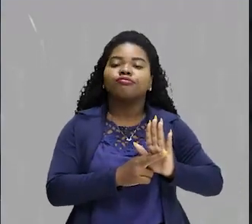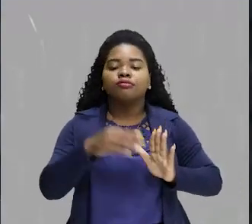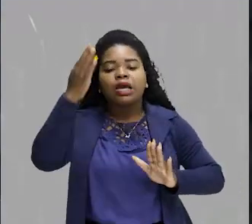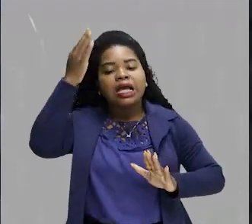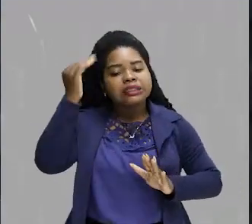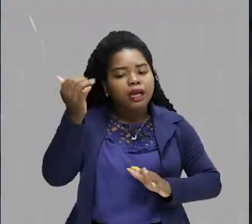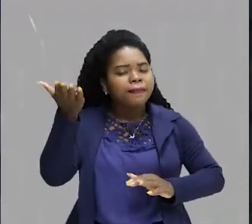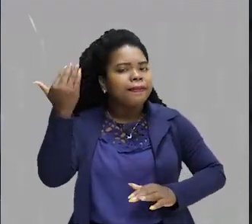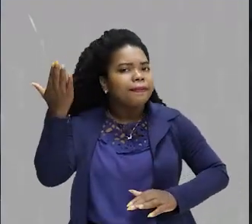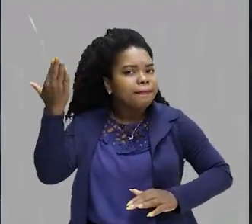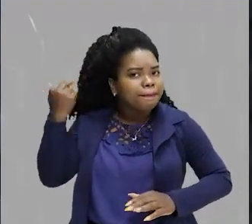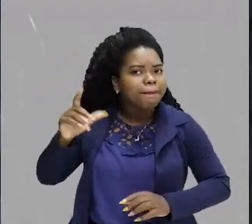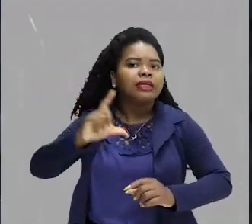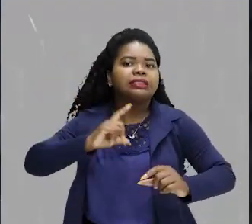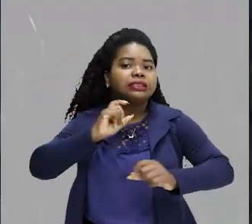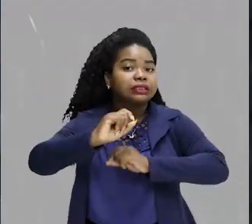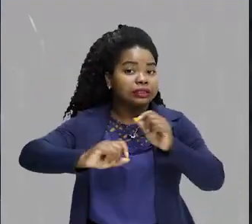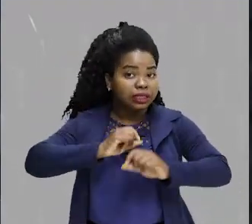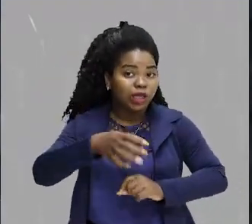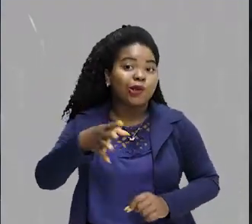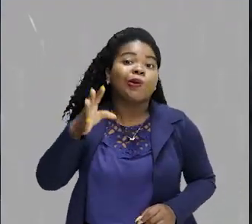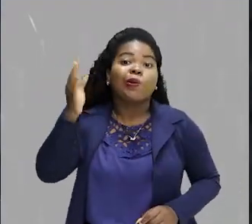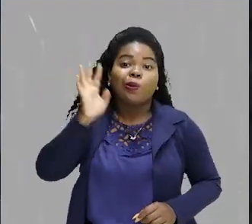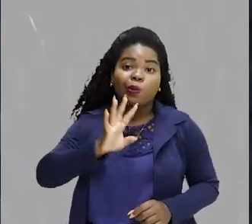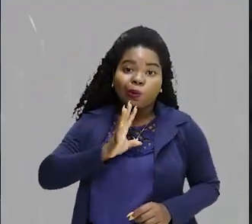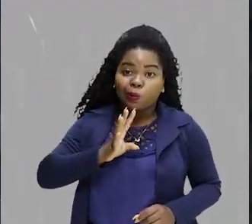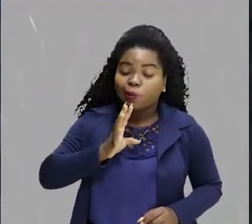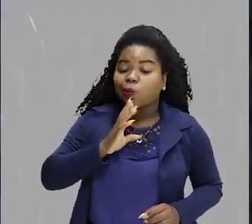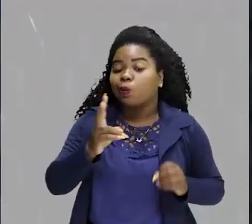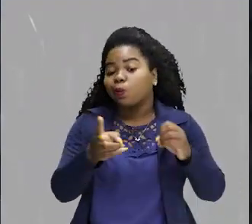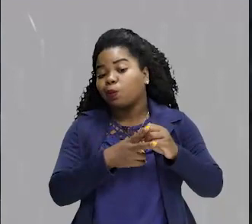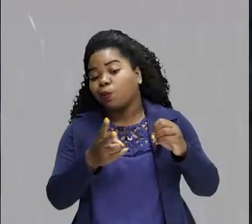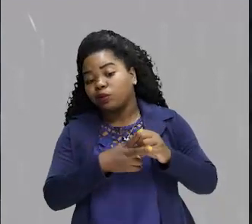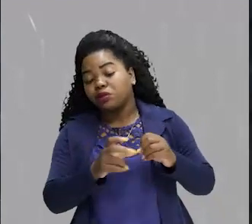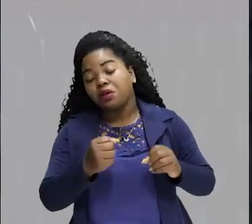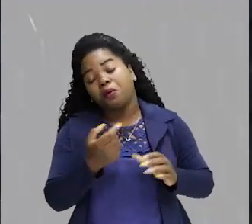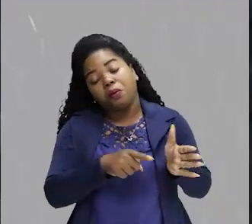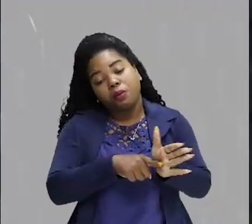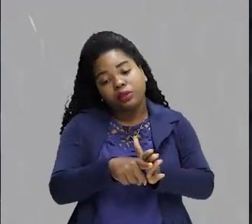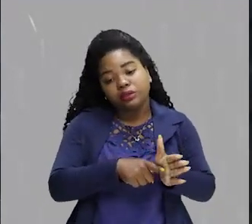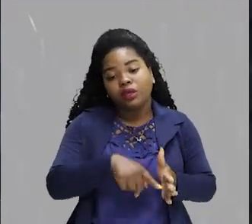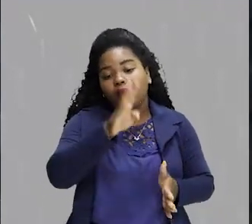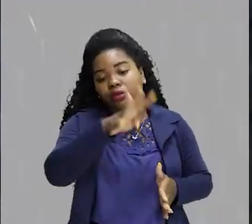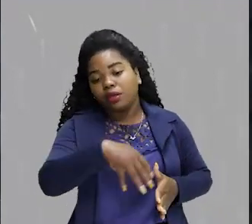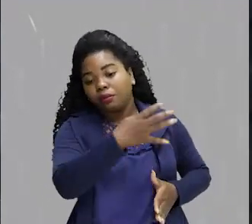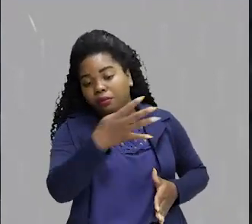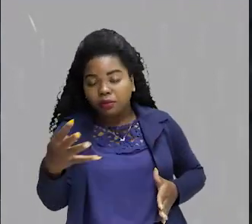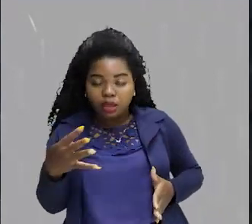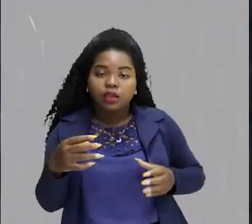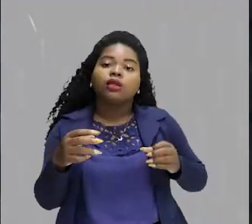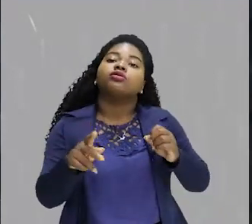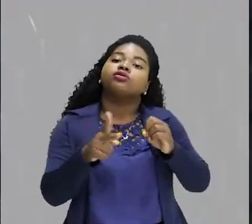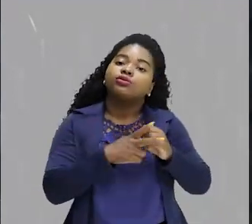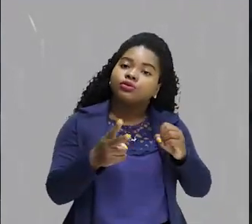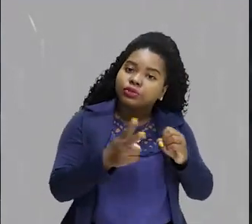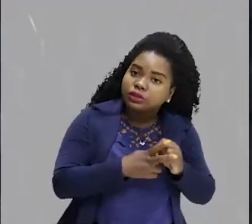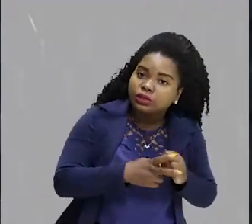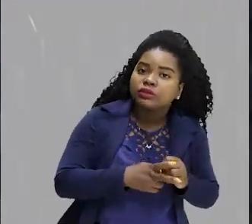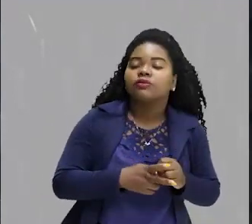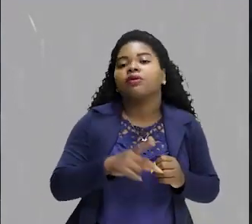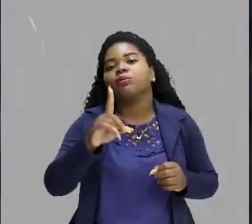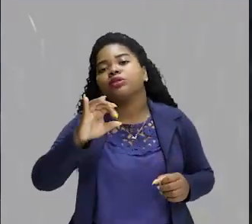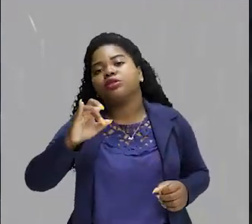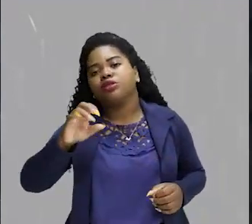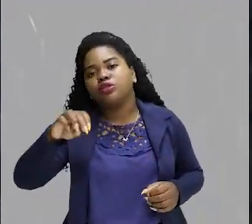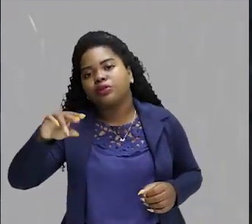o passado dele, você tem que conhecer o verbo ou você tem que pesquisar. Tabela dos verbos irregulares,